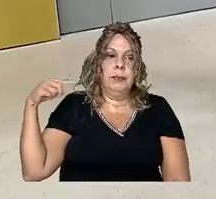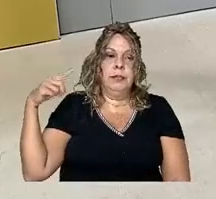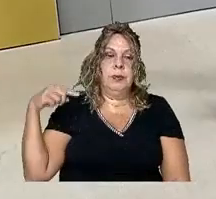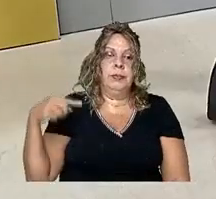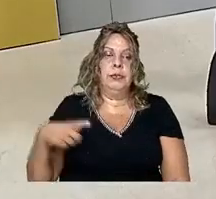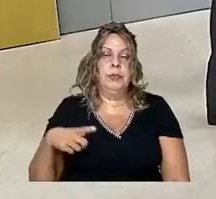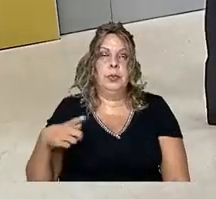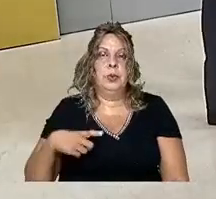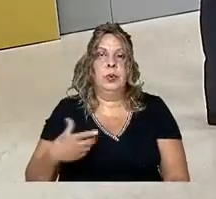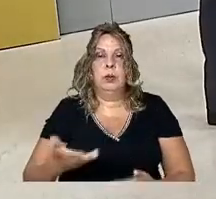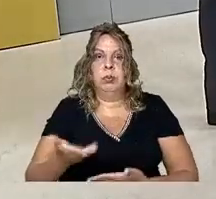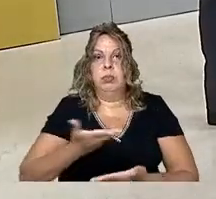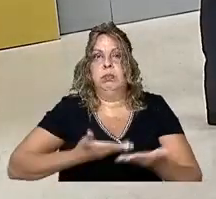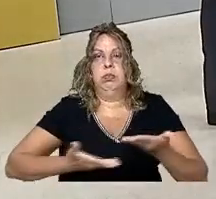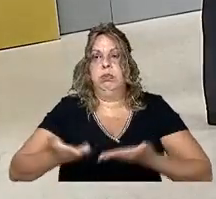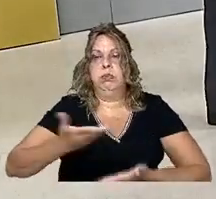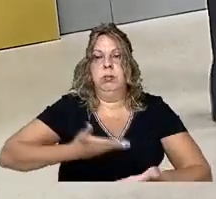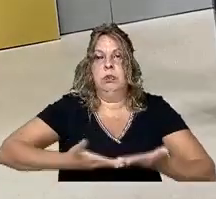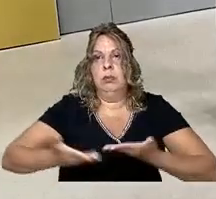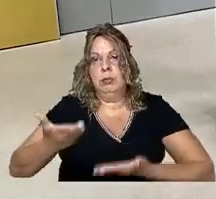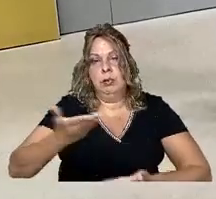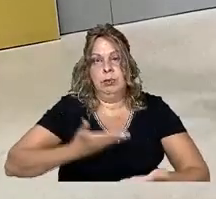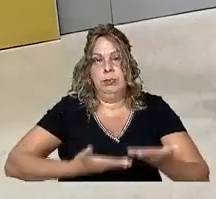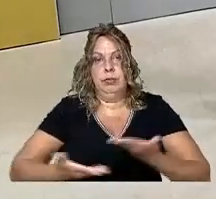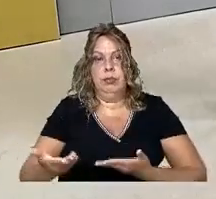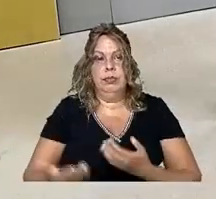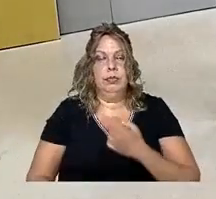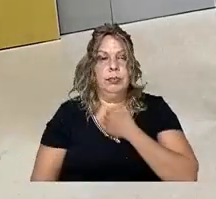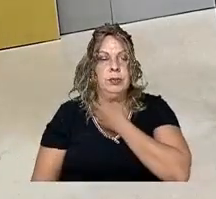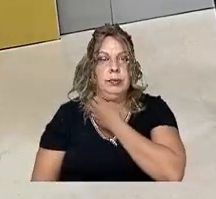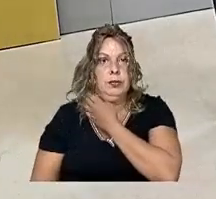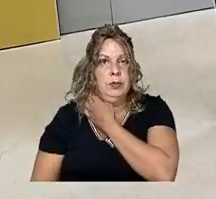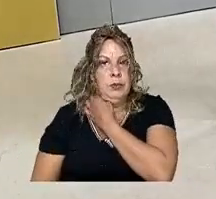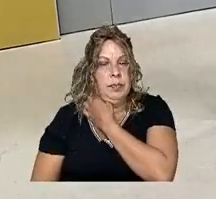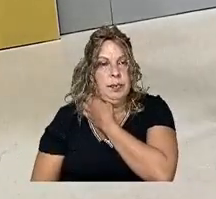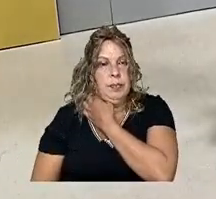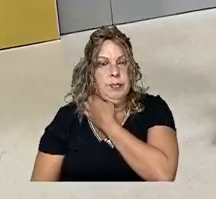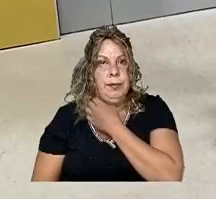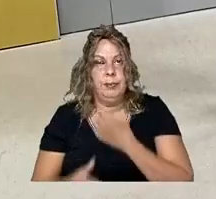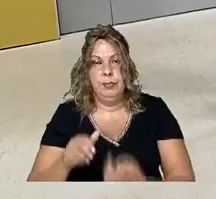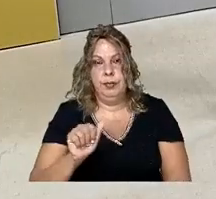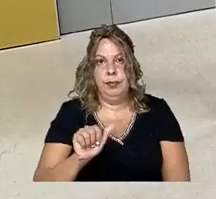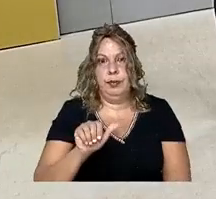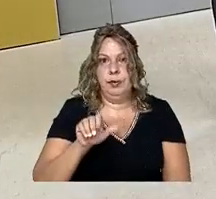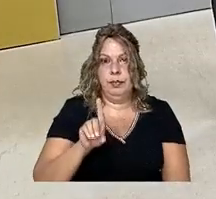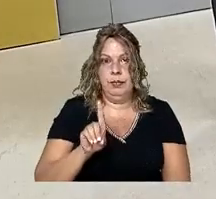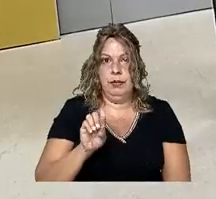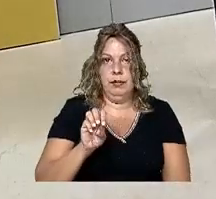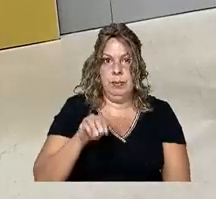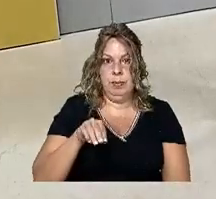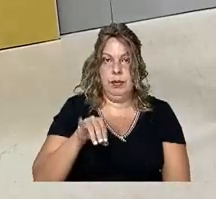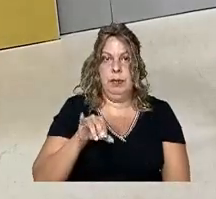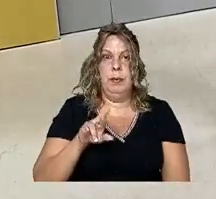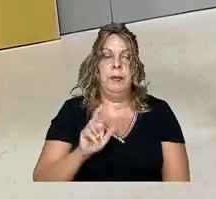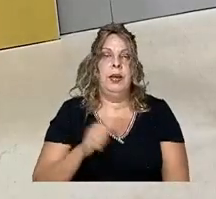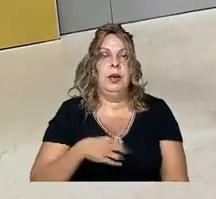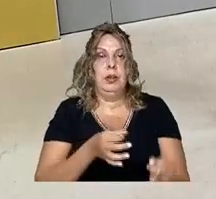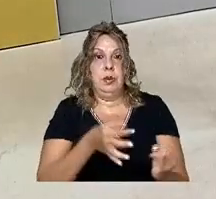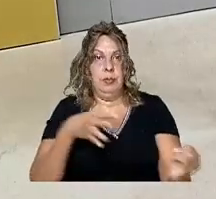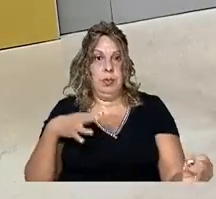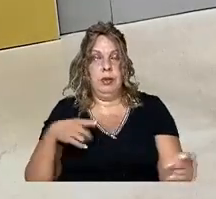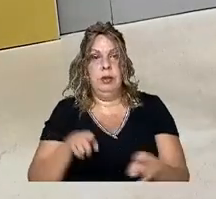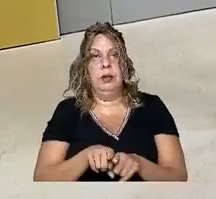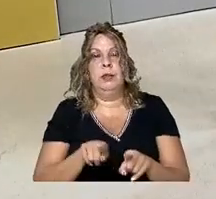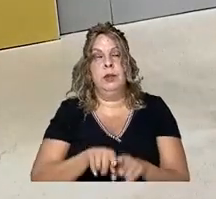começou compartilhada, não foi? Foi isso mesmo, olha só. O Ademir de Jesus de Itaporanga e o José Irã de Nossa Senhora